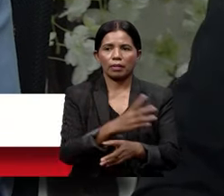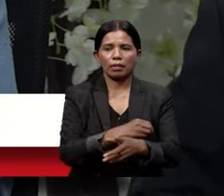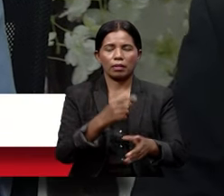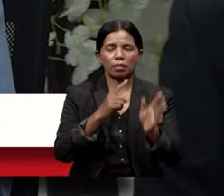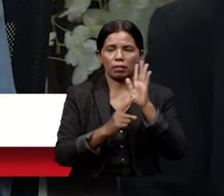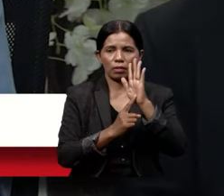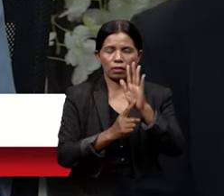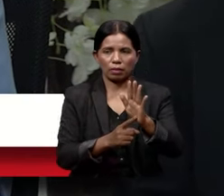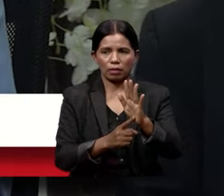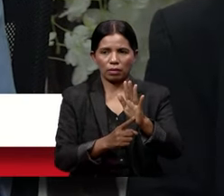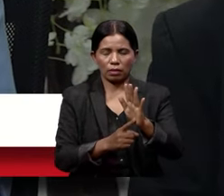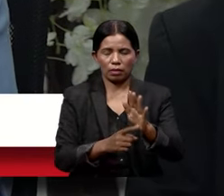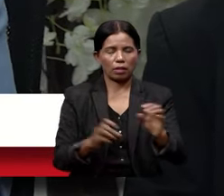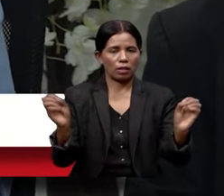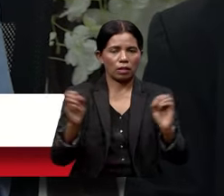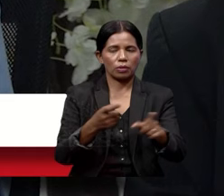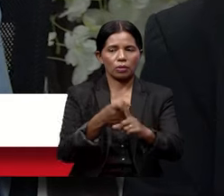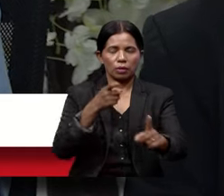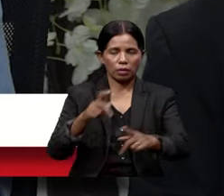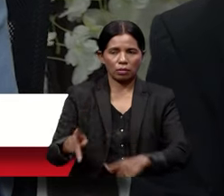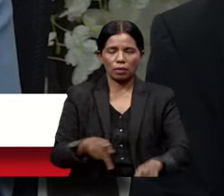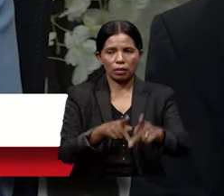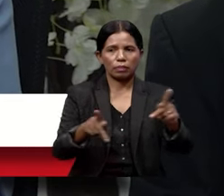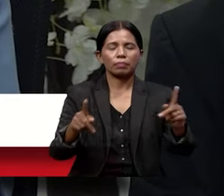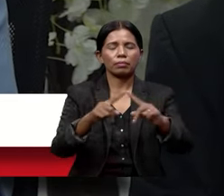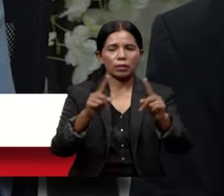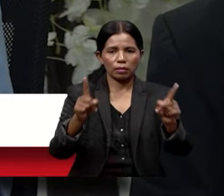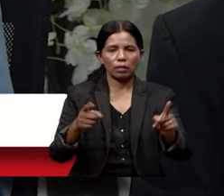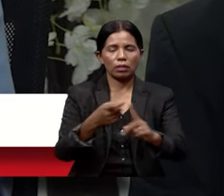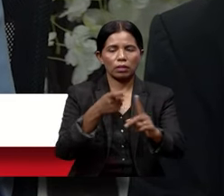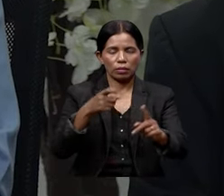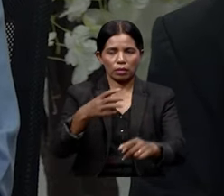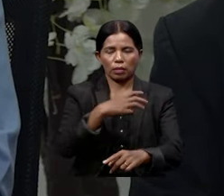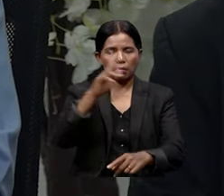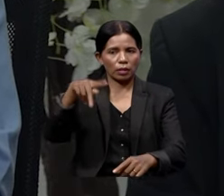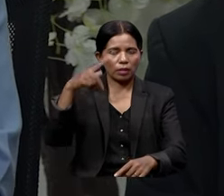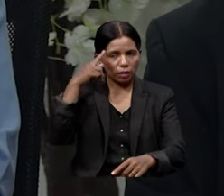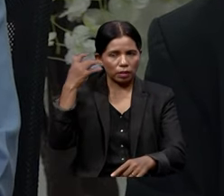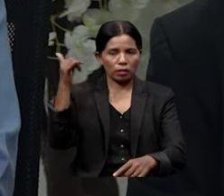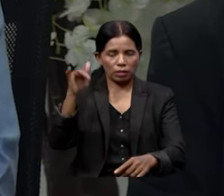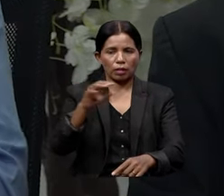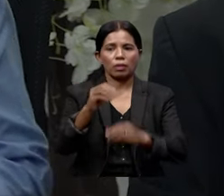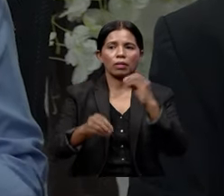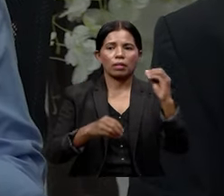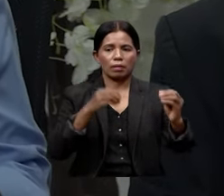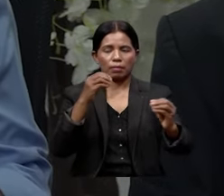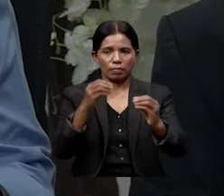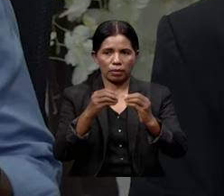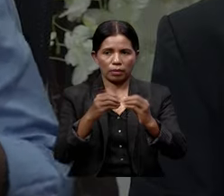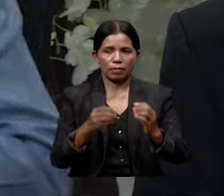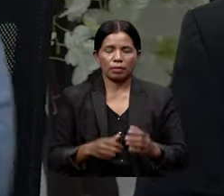reclamação aos direitos públicos, mas vemos os políticos Sira, Conabá,